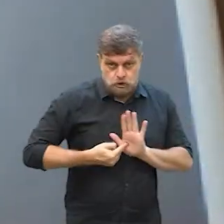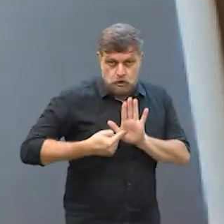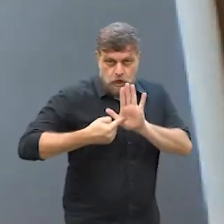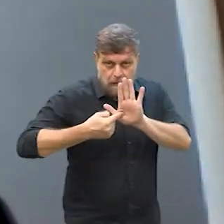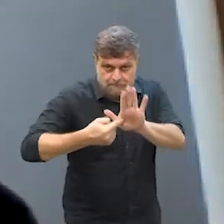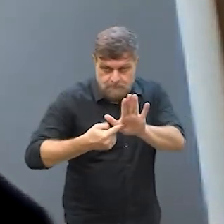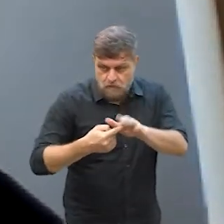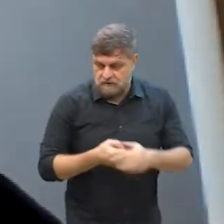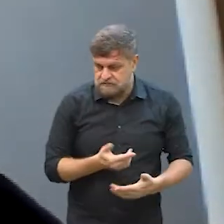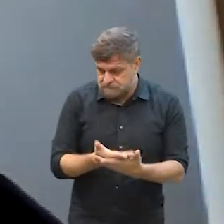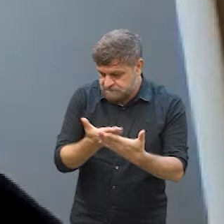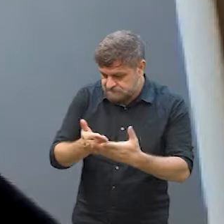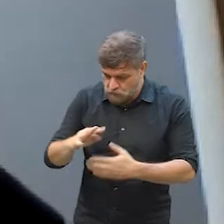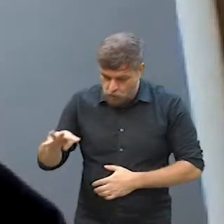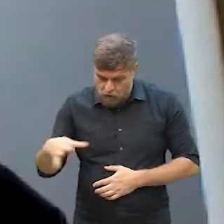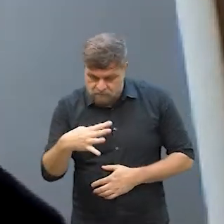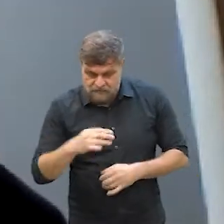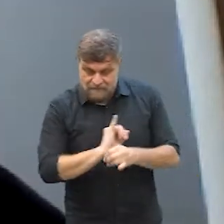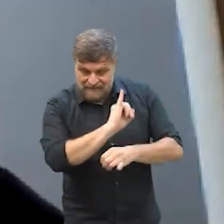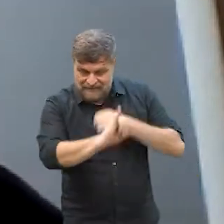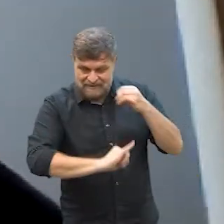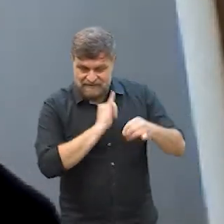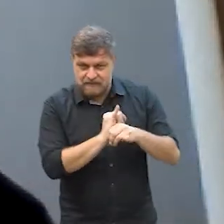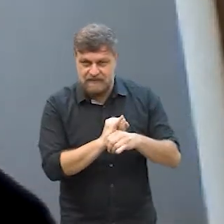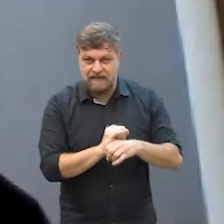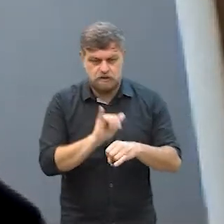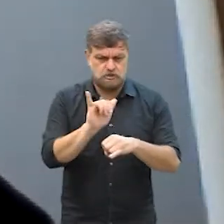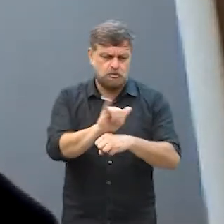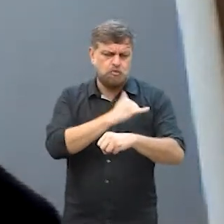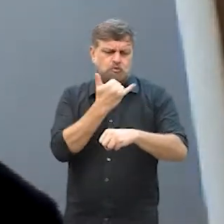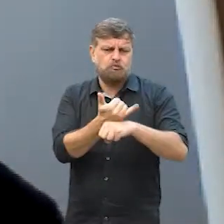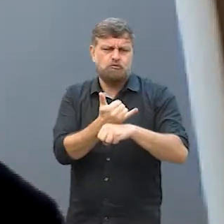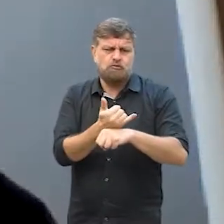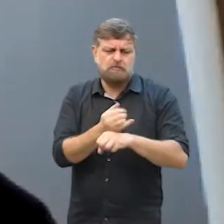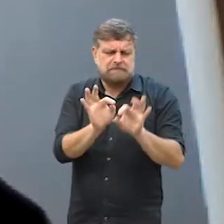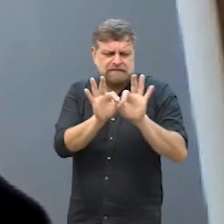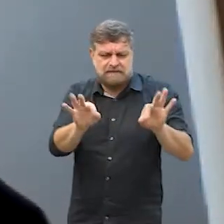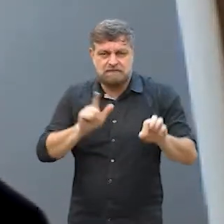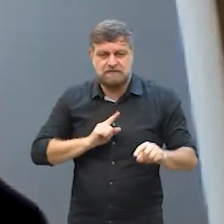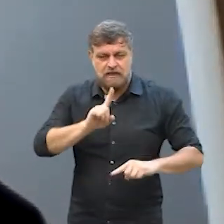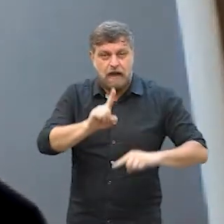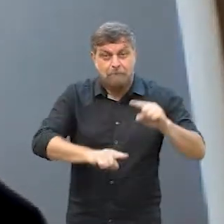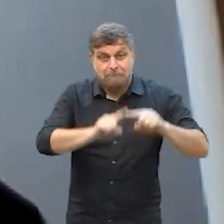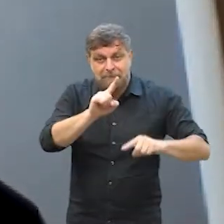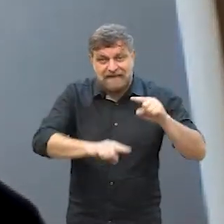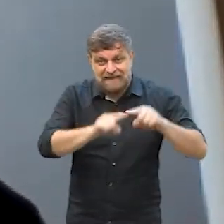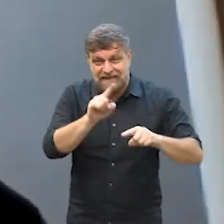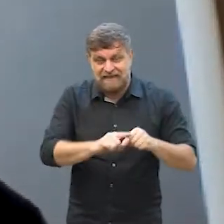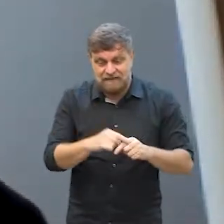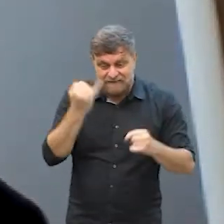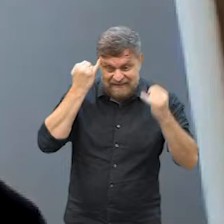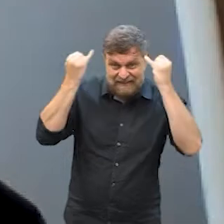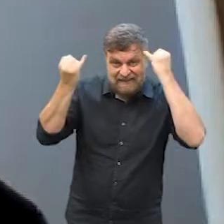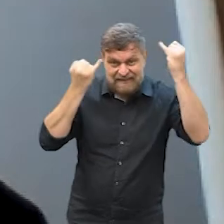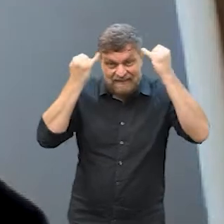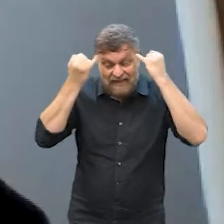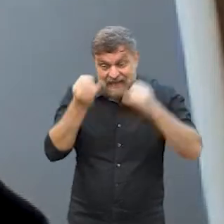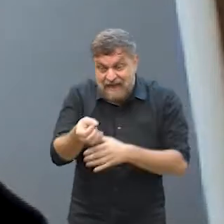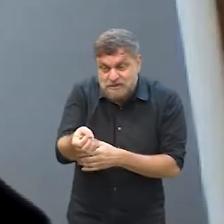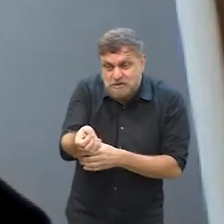mostra alguns tutoriais para eles, tutoriais online mesmo, no YouTube, de produtinhos super